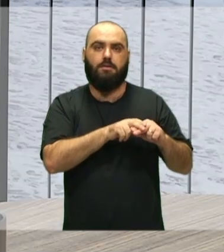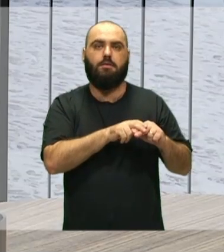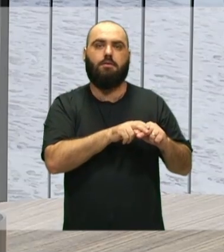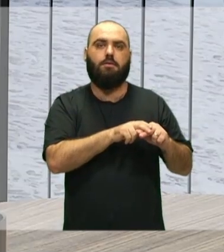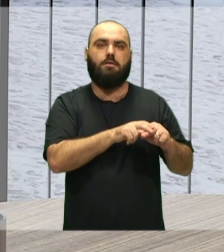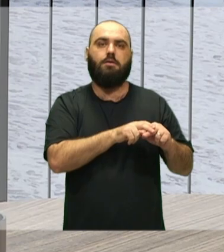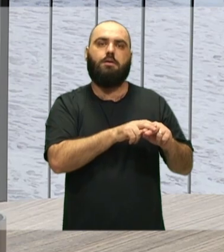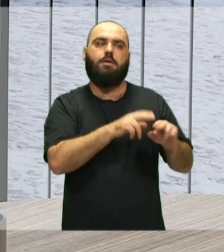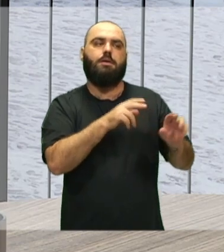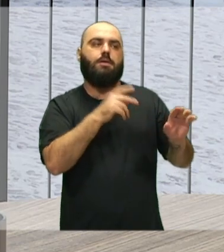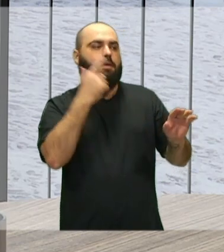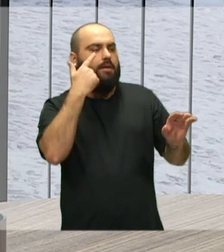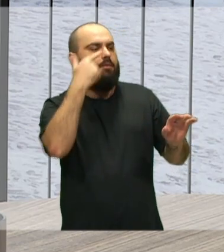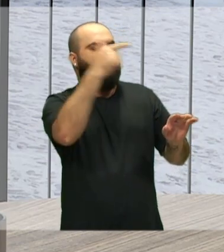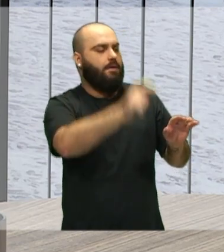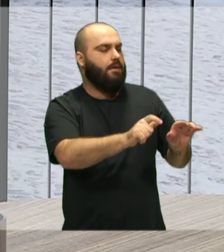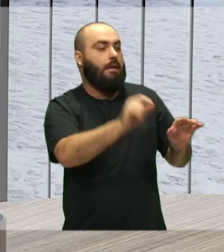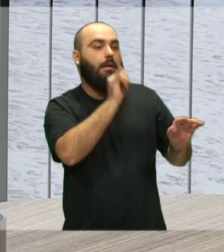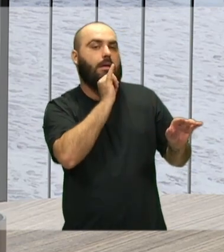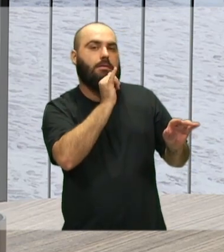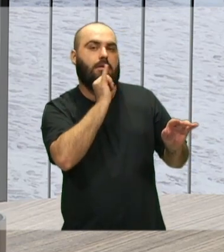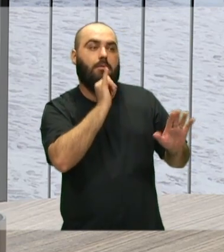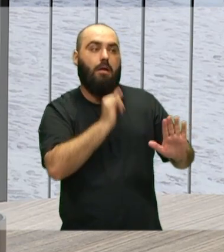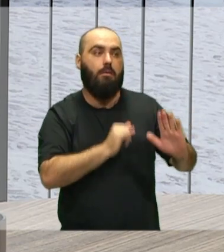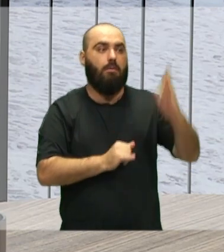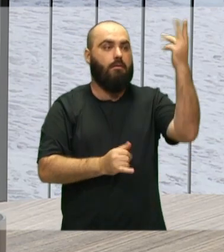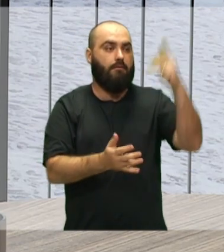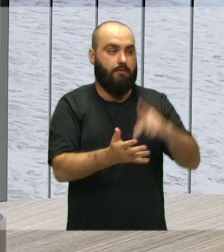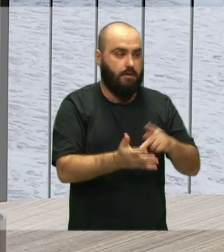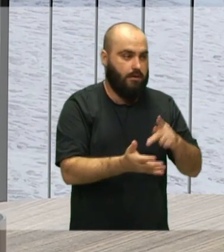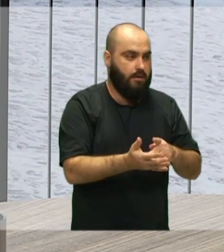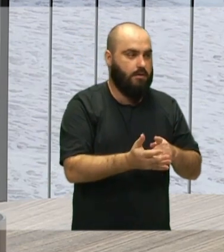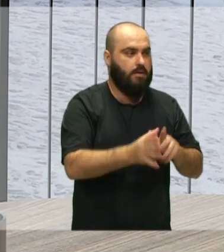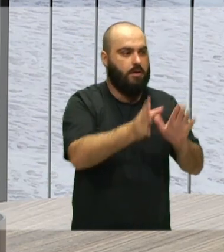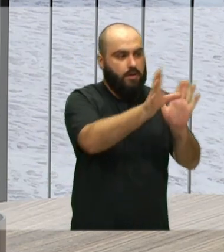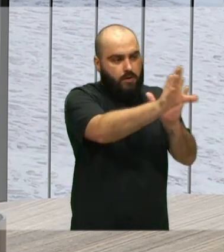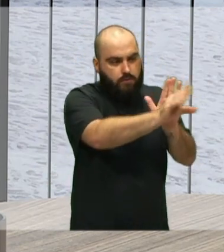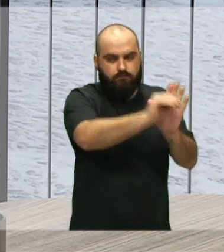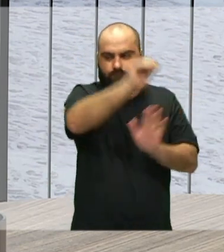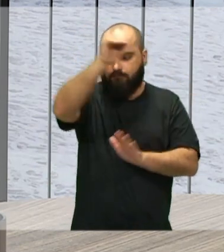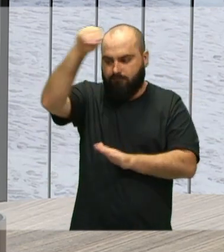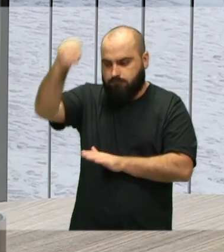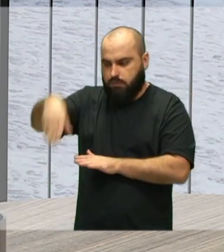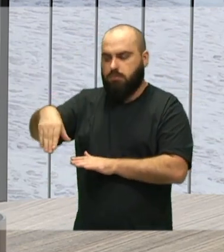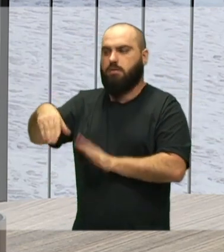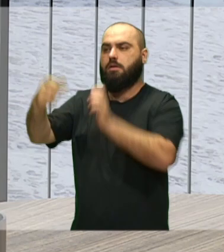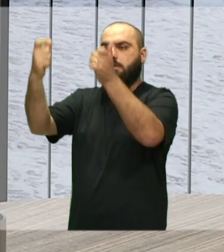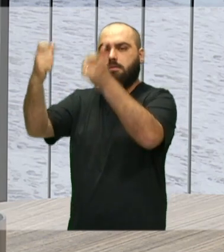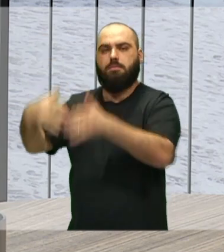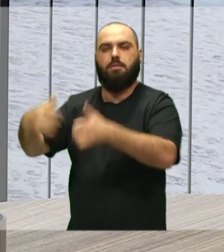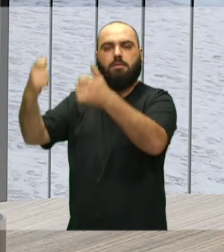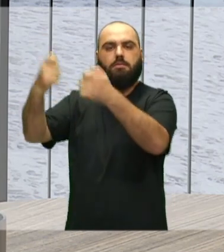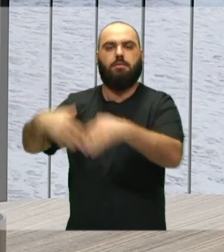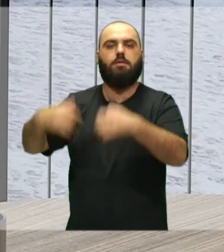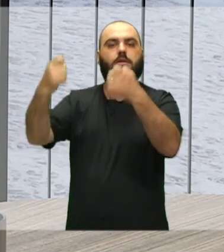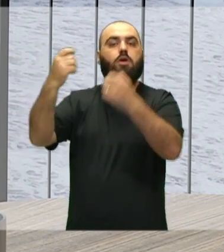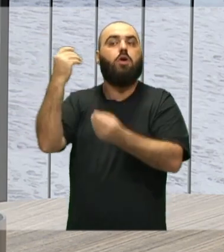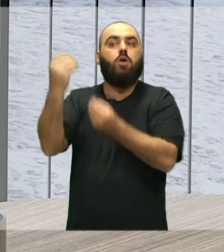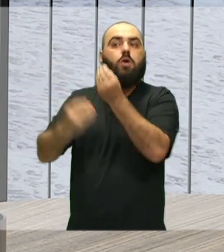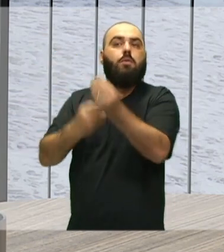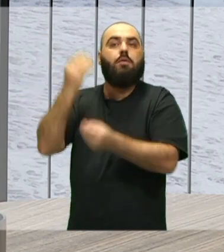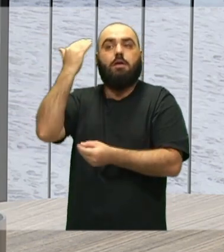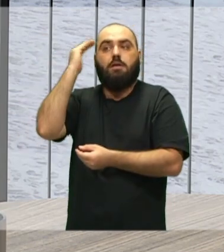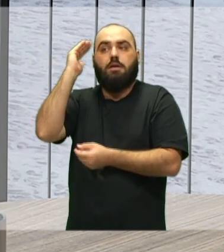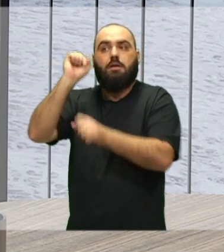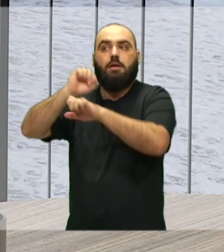tentei conciliar para aqueles que não vivem tanto a administração pública direta, para que pudessem entender como se faz e